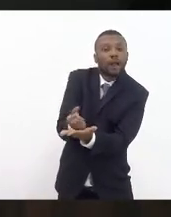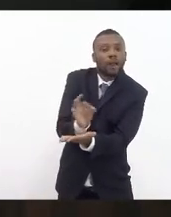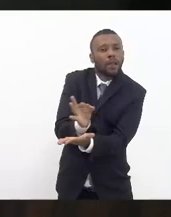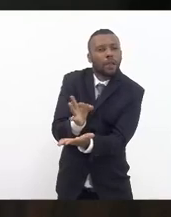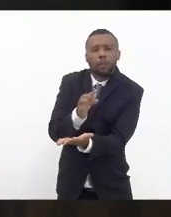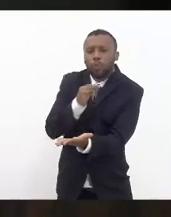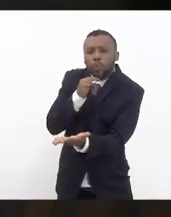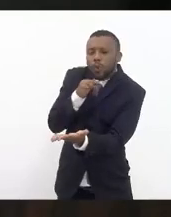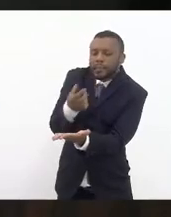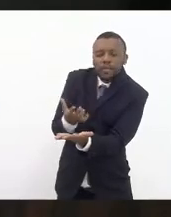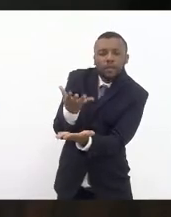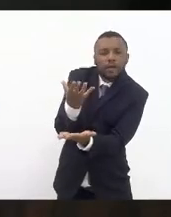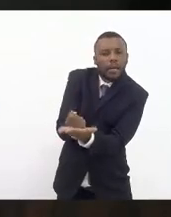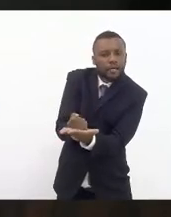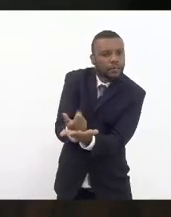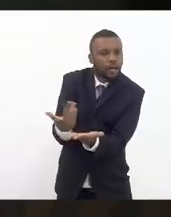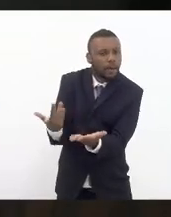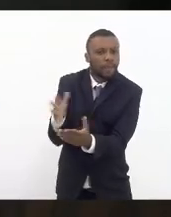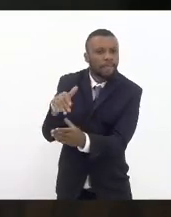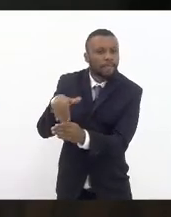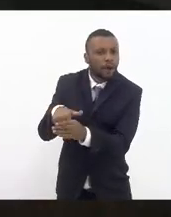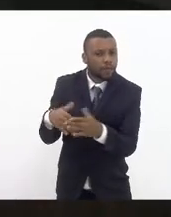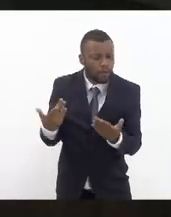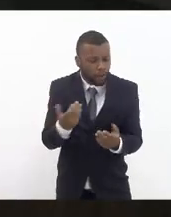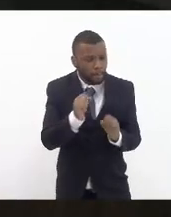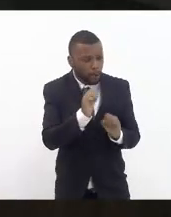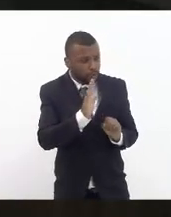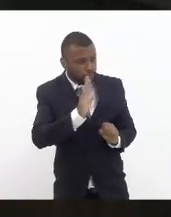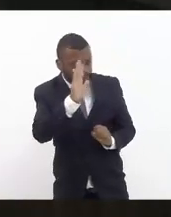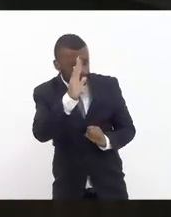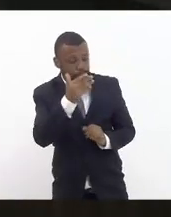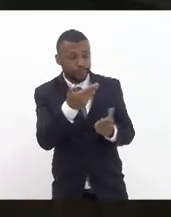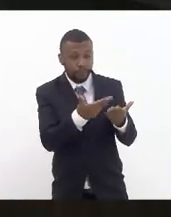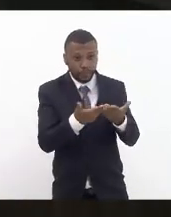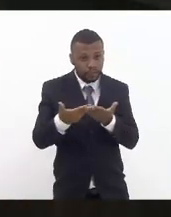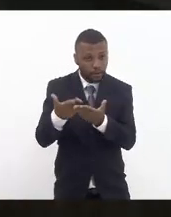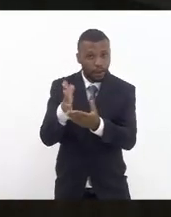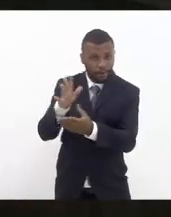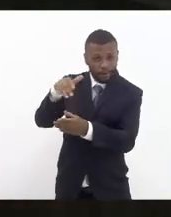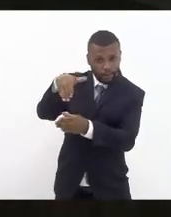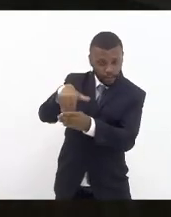Senhor presidente, posso encaminhar a votação, senhor presidente?